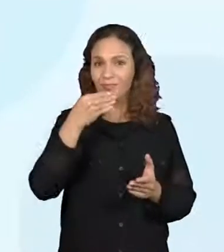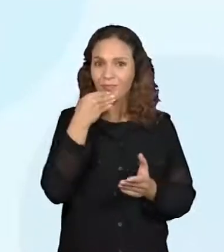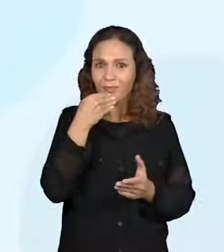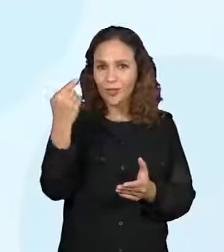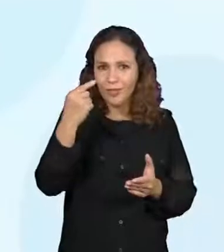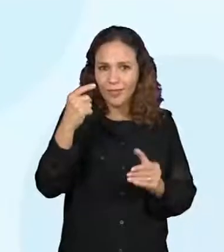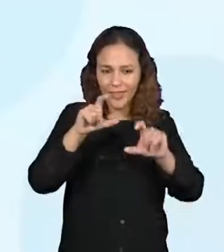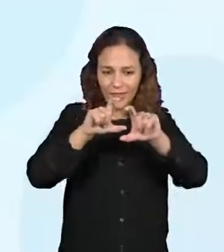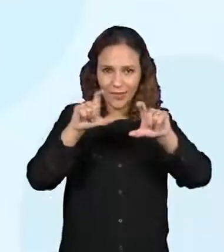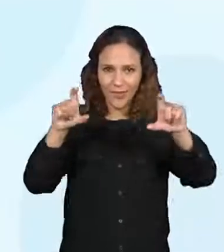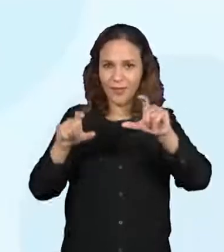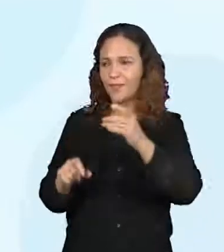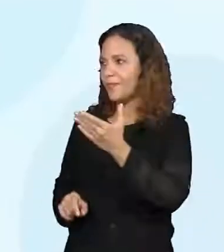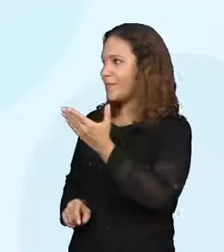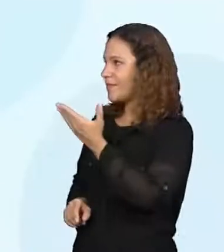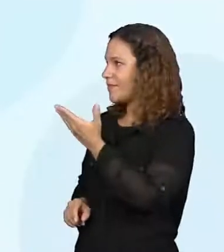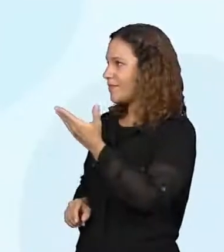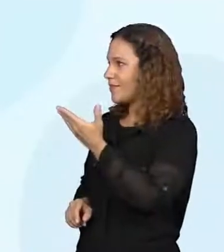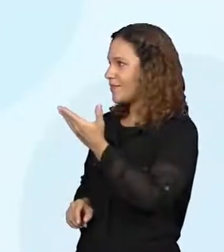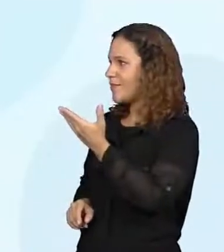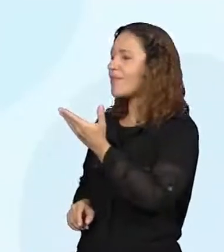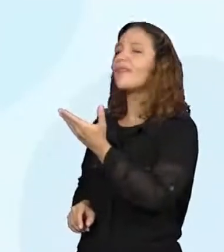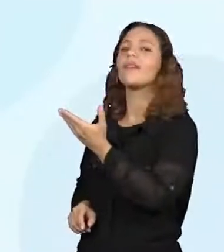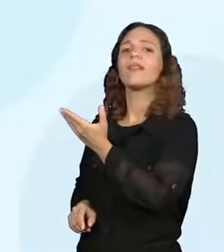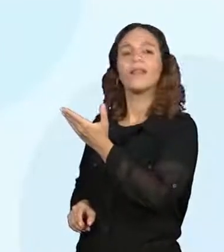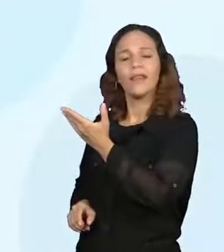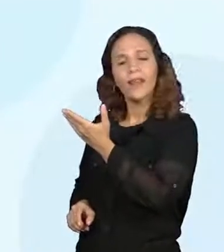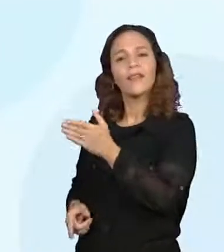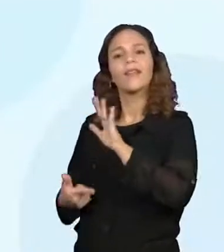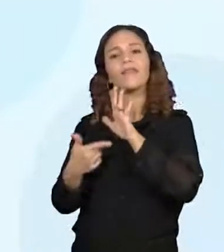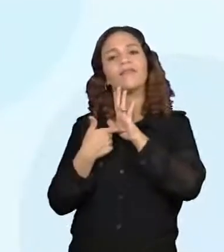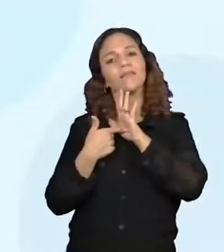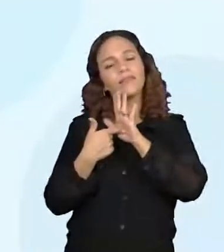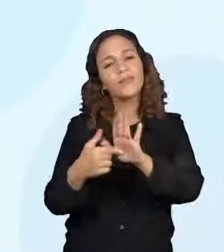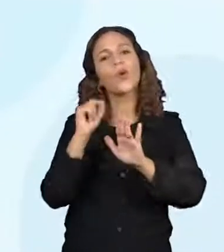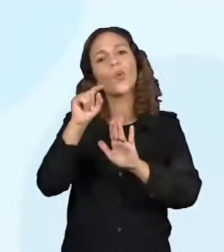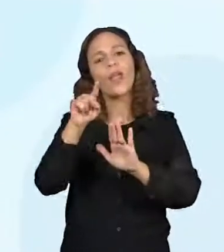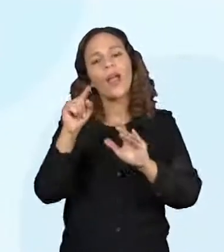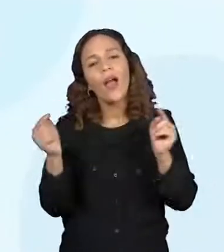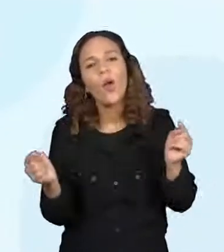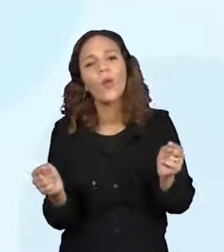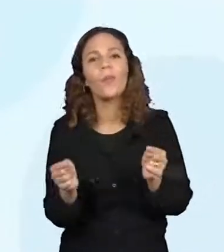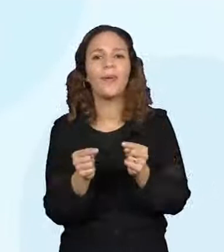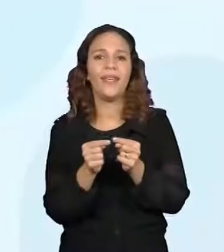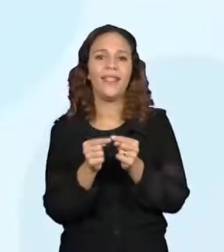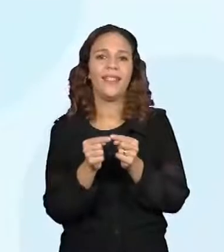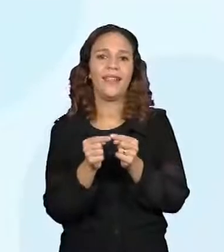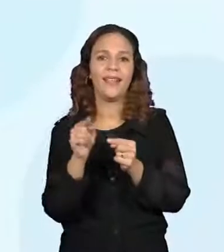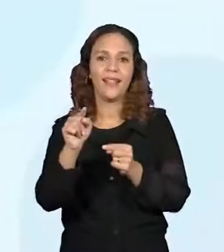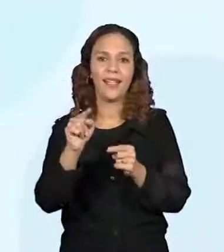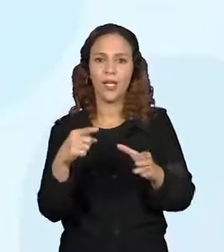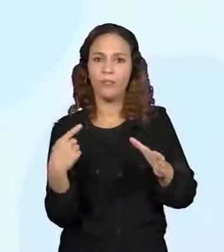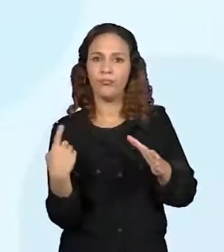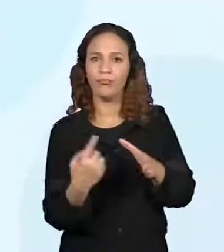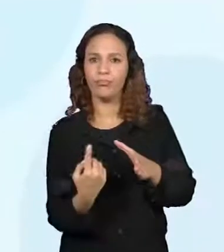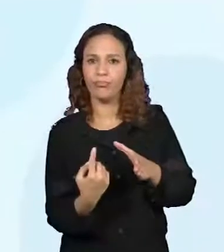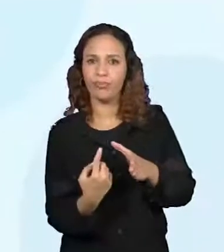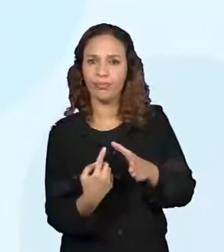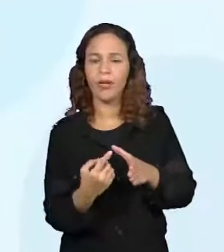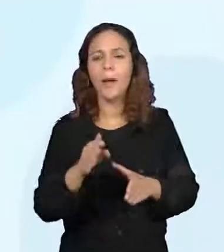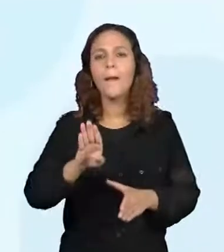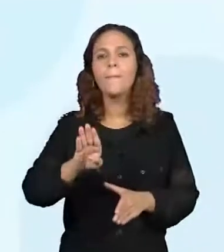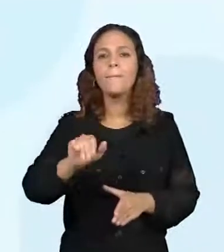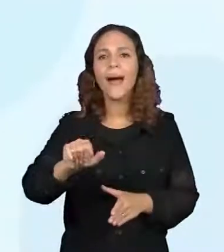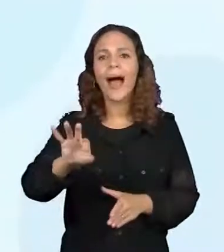você tem que falar, já mostra uma ação que você tem que executar, bata. Então, essa também é uma